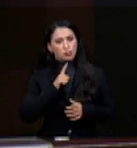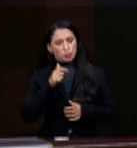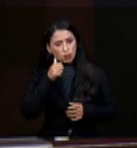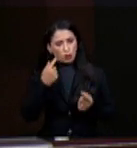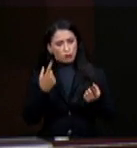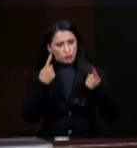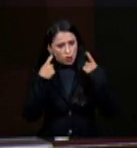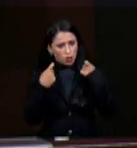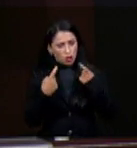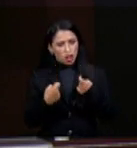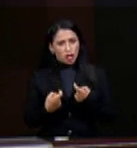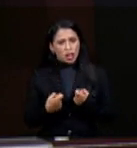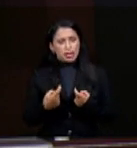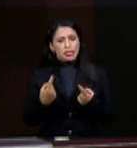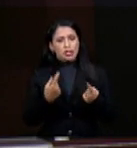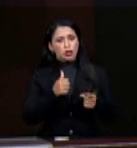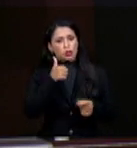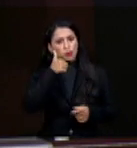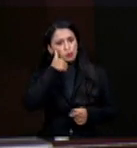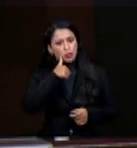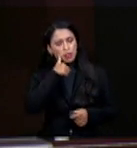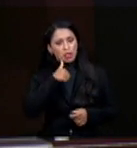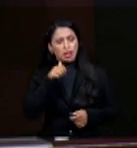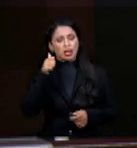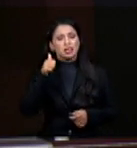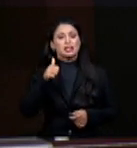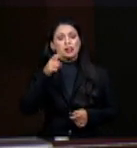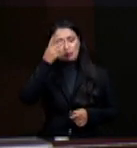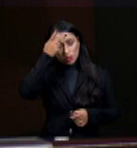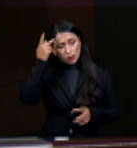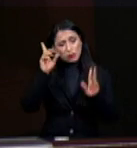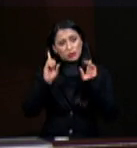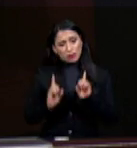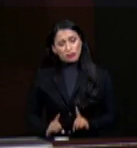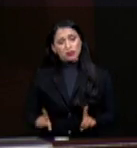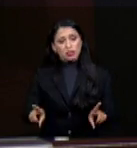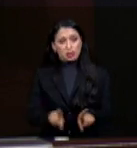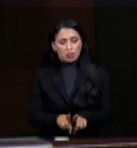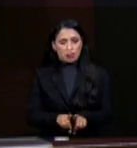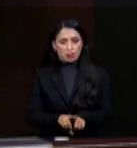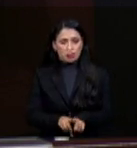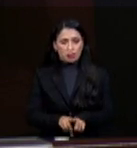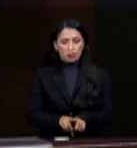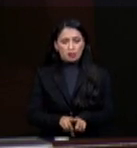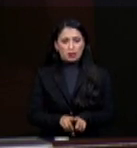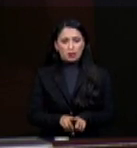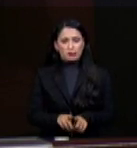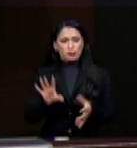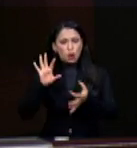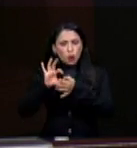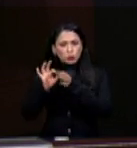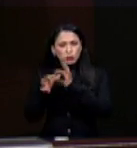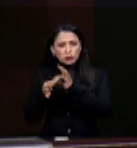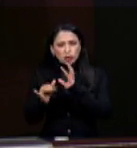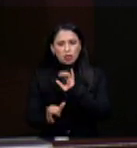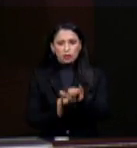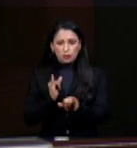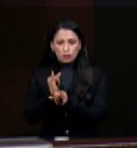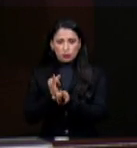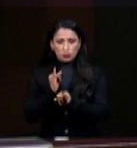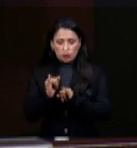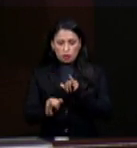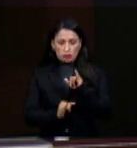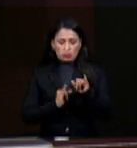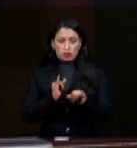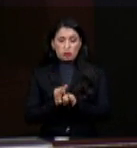deficiência. Temas anteriores também incluíram o mundo do trabalho, contextos digitais,